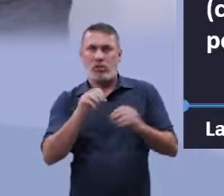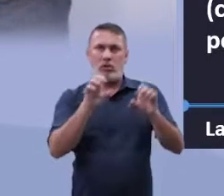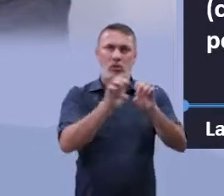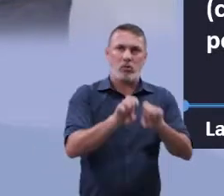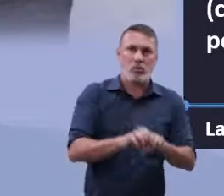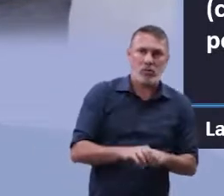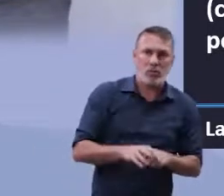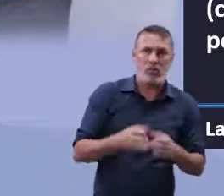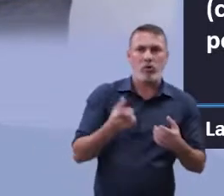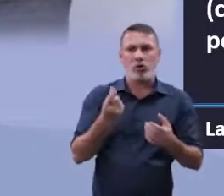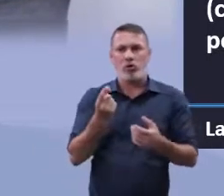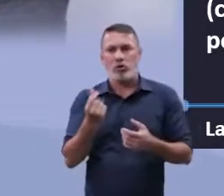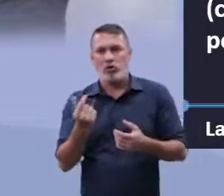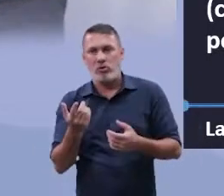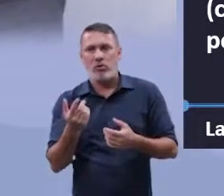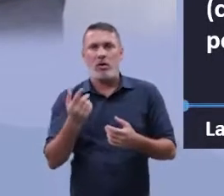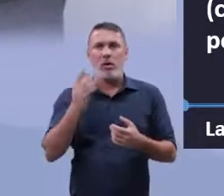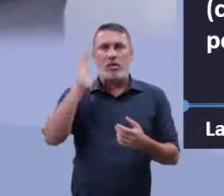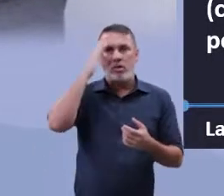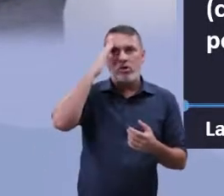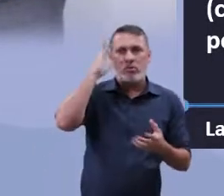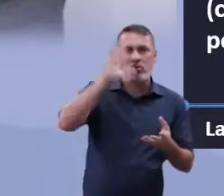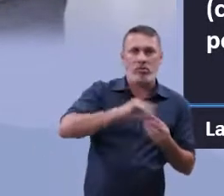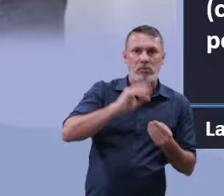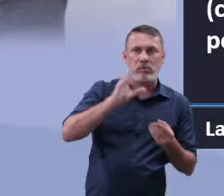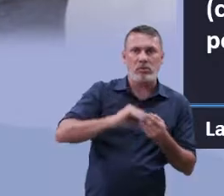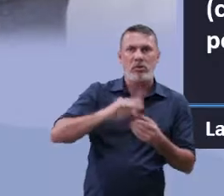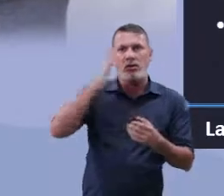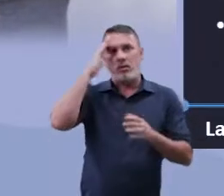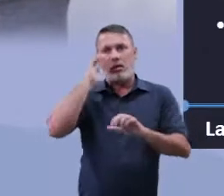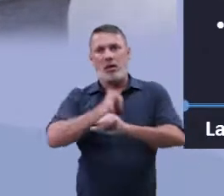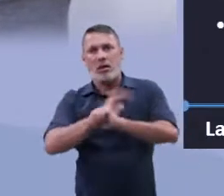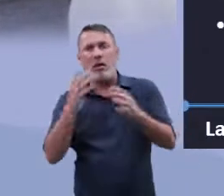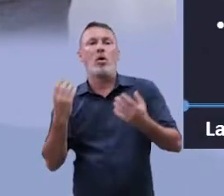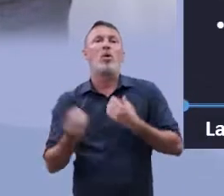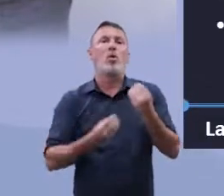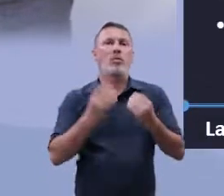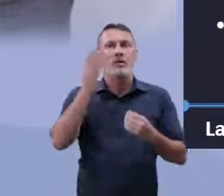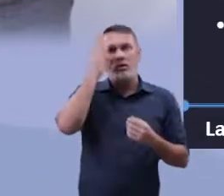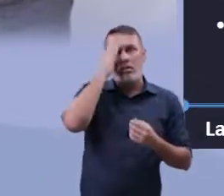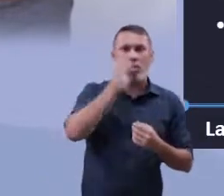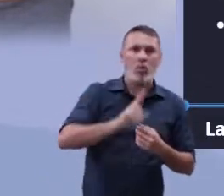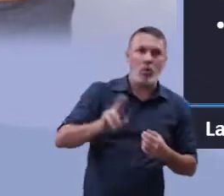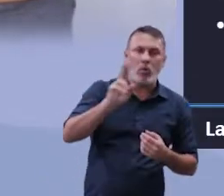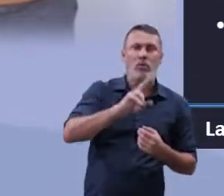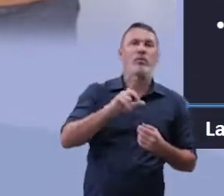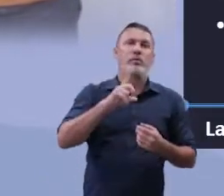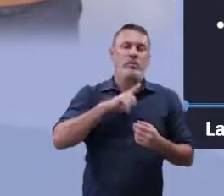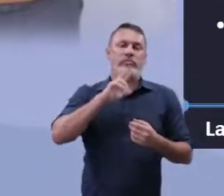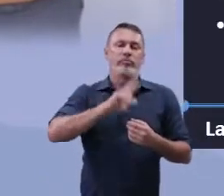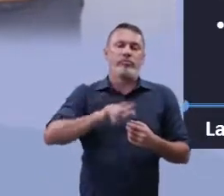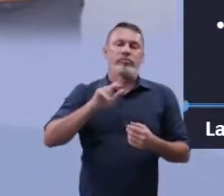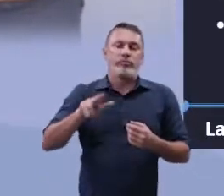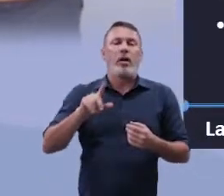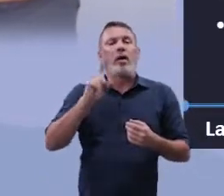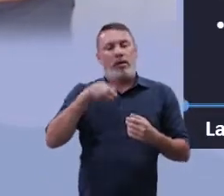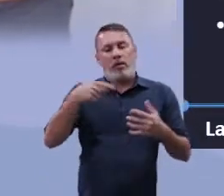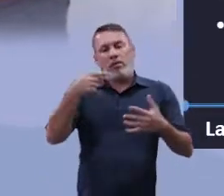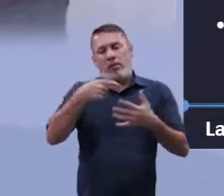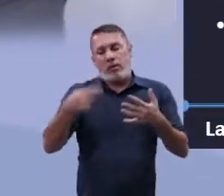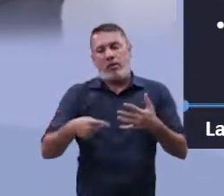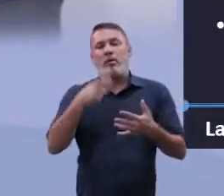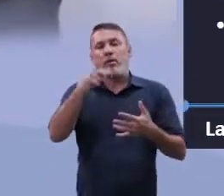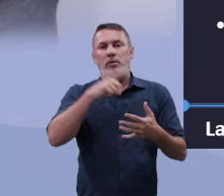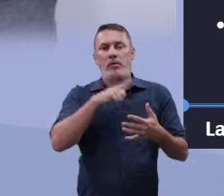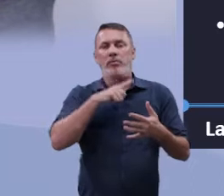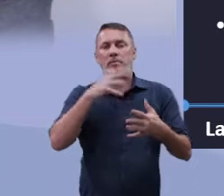de entendimento, de compreensão, de saber utilizar? Então, são esses elementos que nós temos que evidenciar dentro do nosso